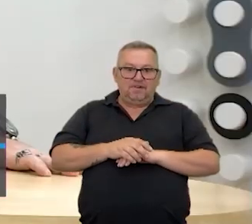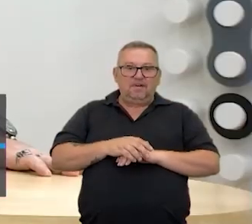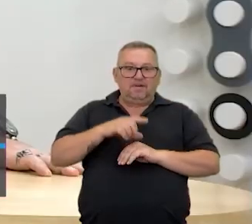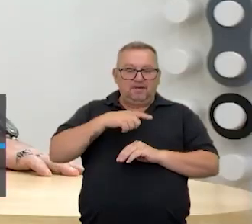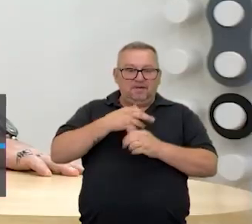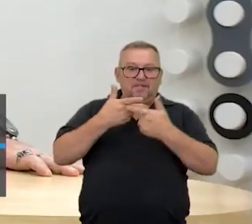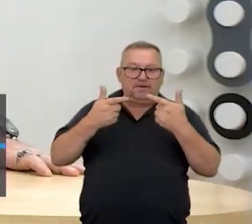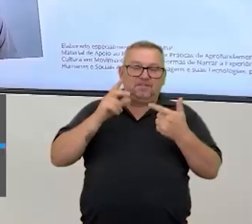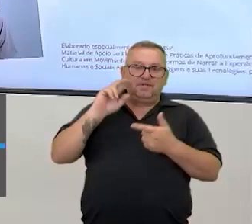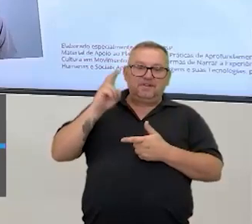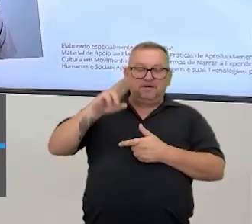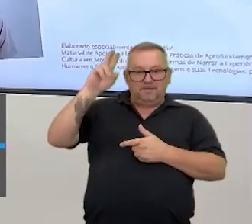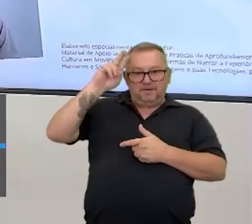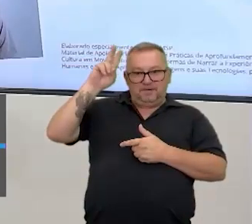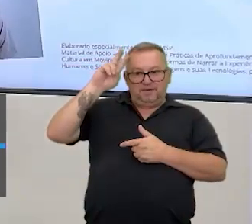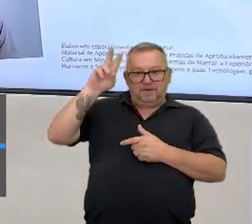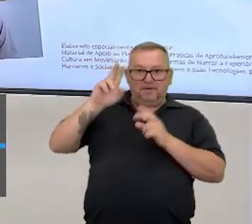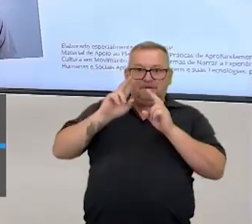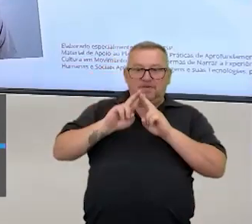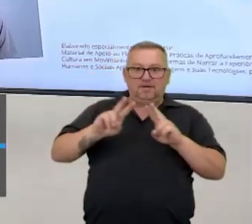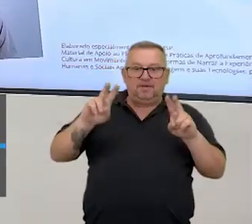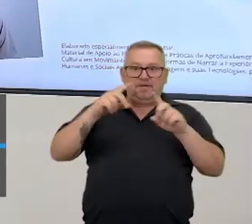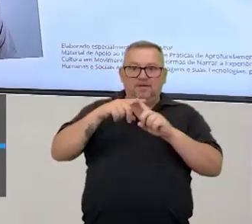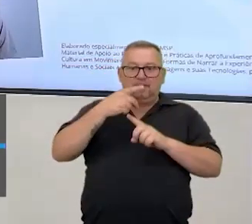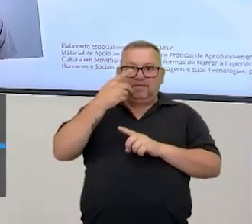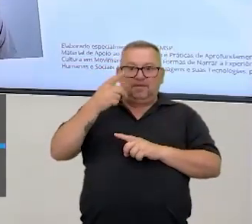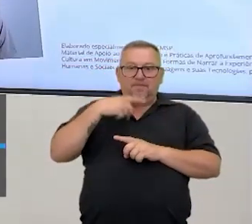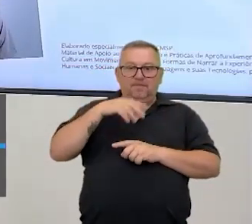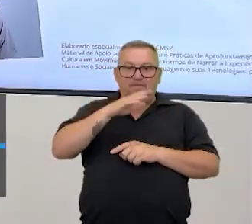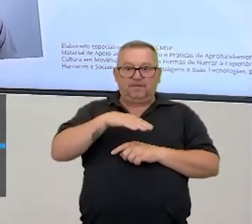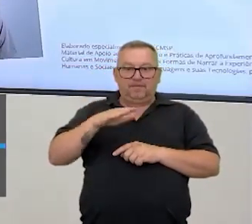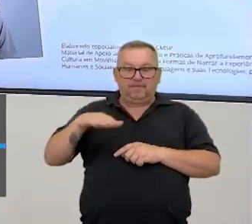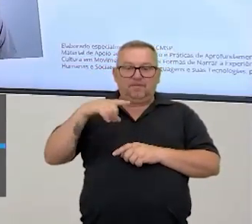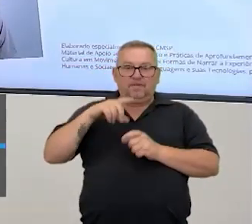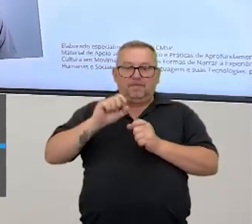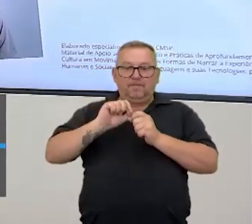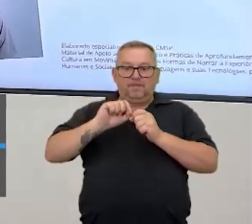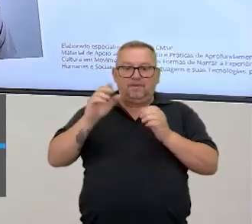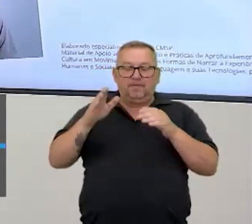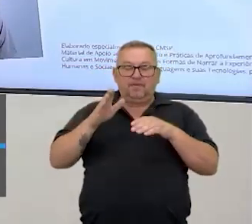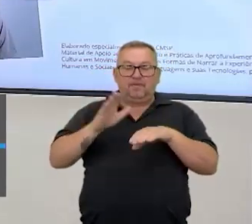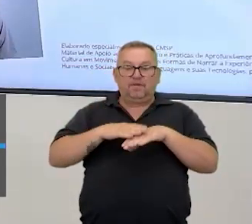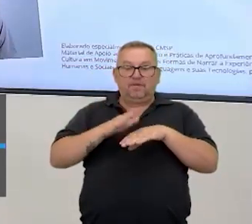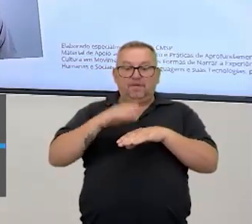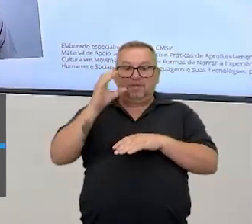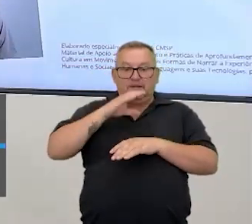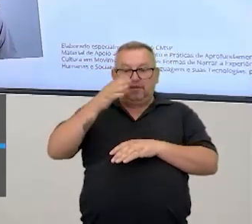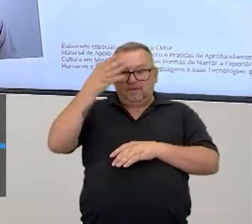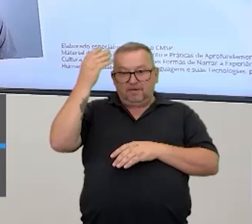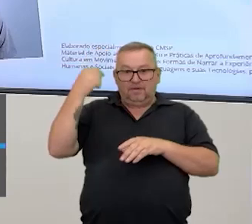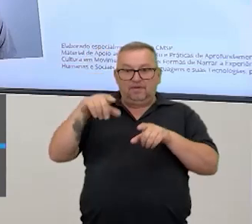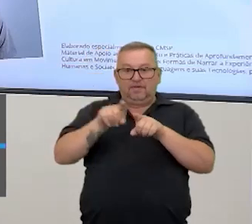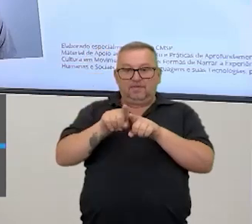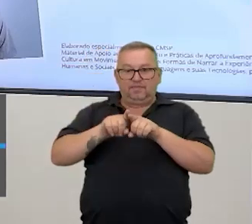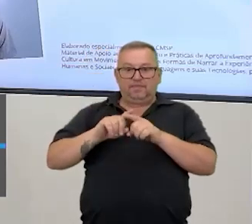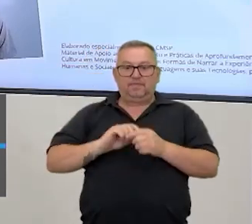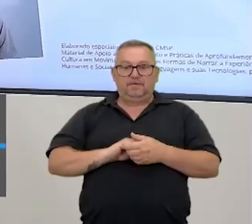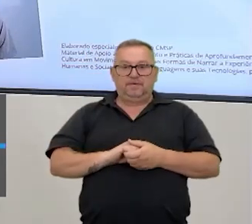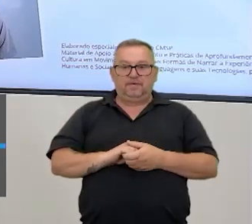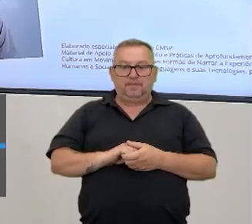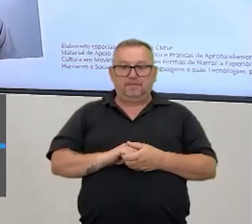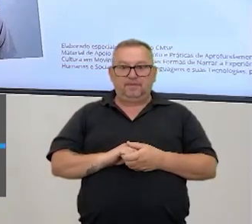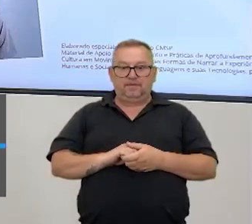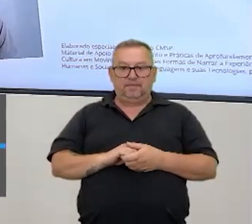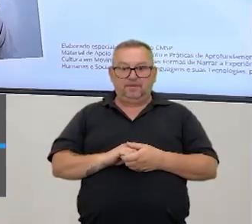tem, É né? bom a gente resgatar essa perspectiva, porque a gente está falando de uma molecada que produz tudo muito rápido e esquece de tudo também